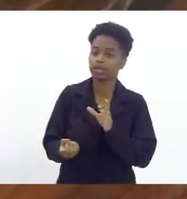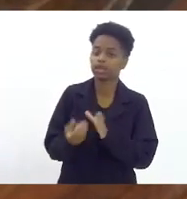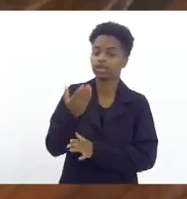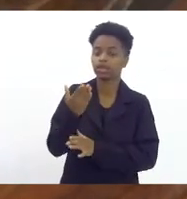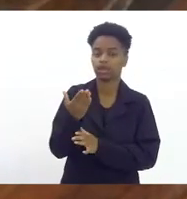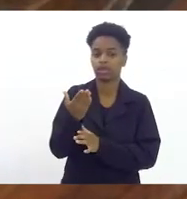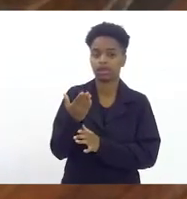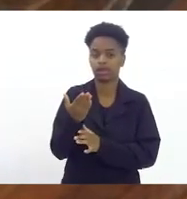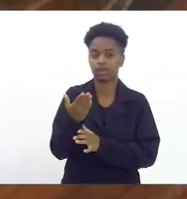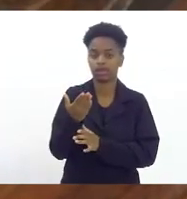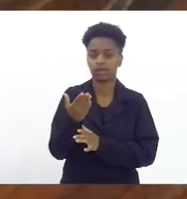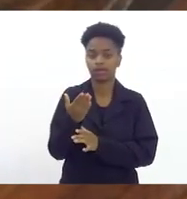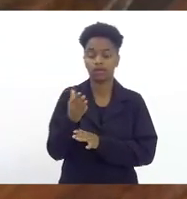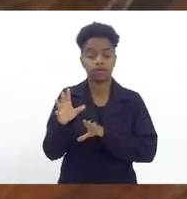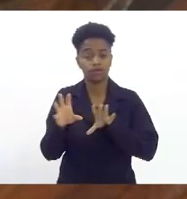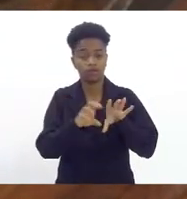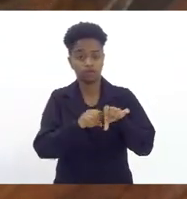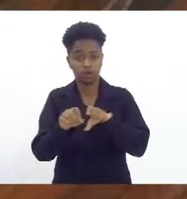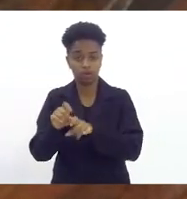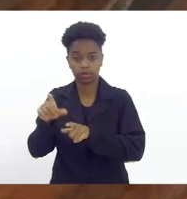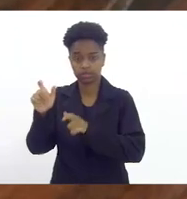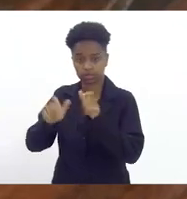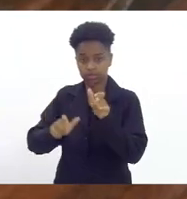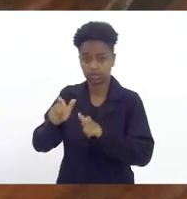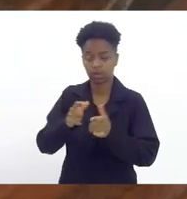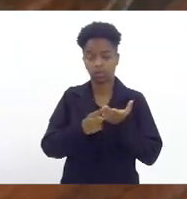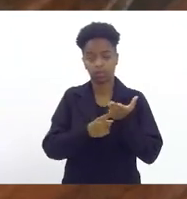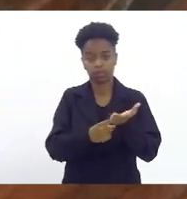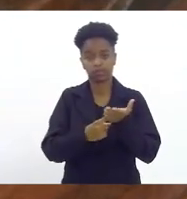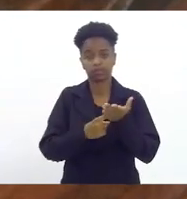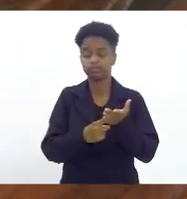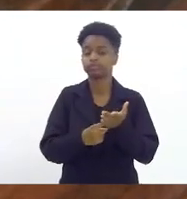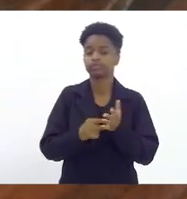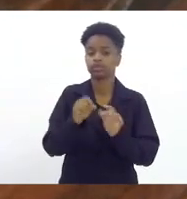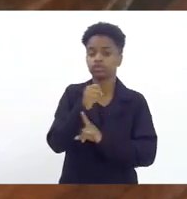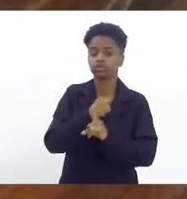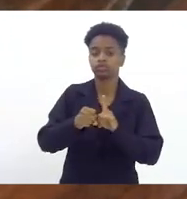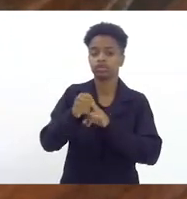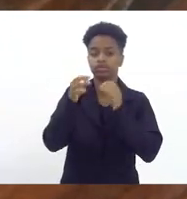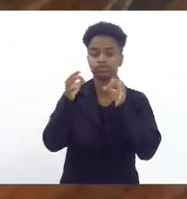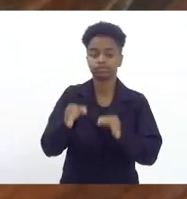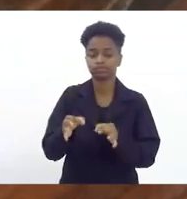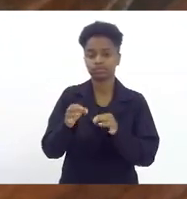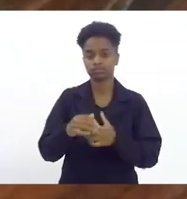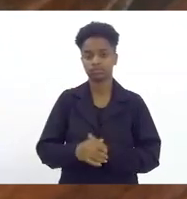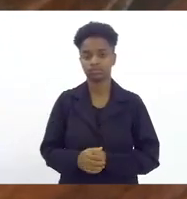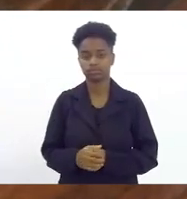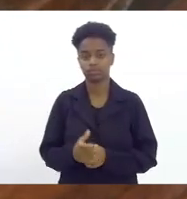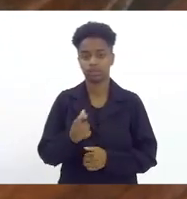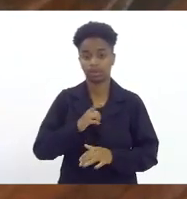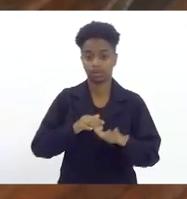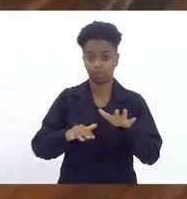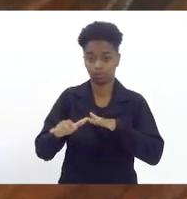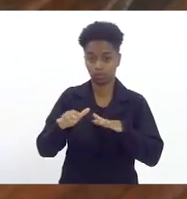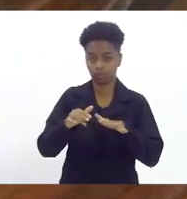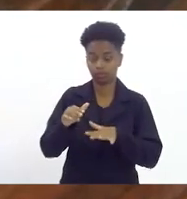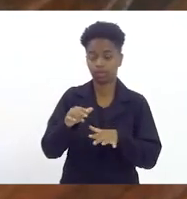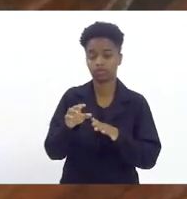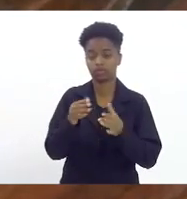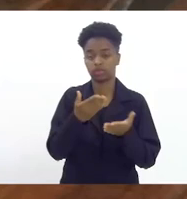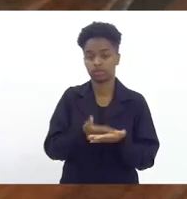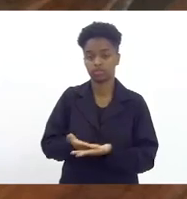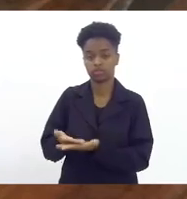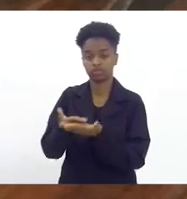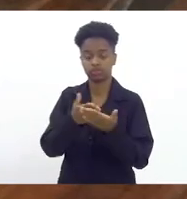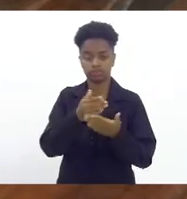formação de a construção da formação de cidadãos comprometidos com a construção de uma sociedade mais justa o movimento estudantil nesse sentido